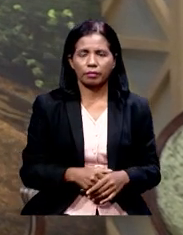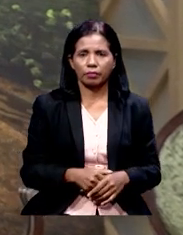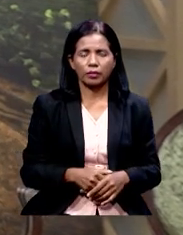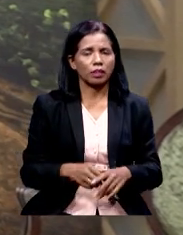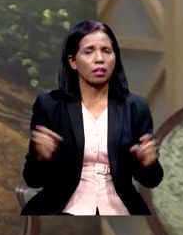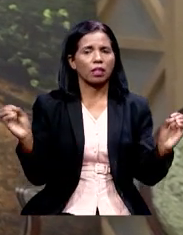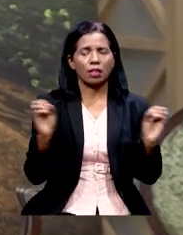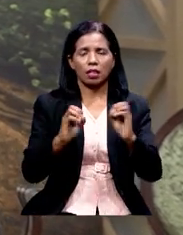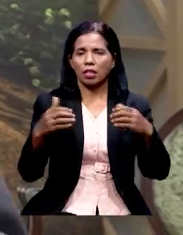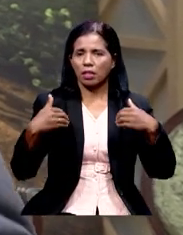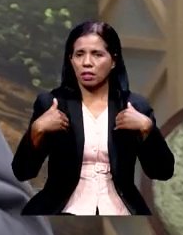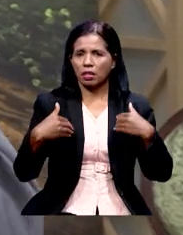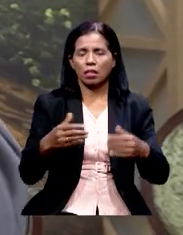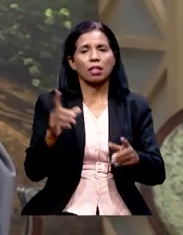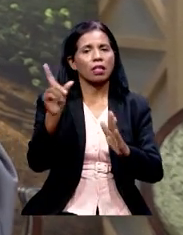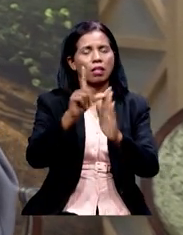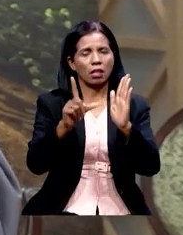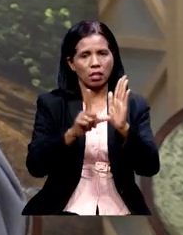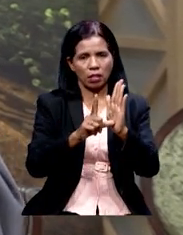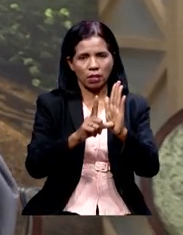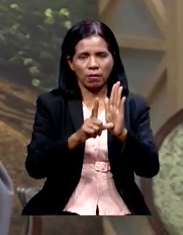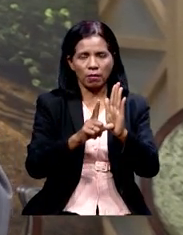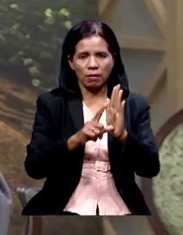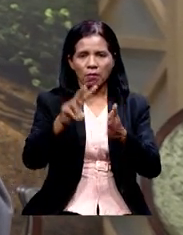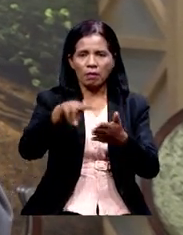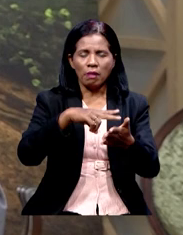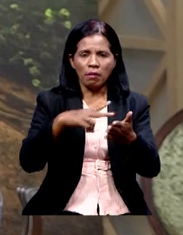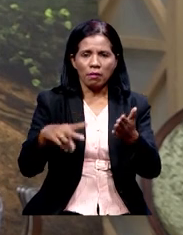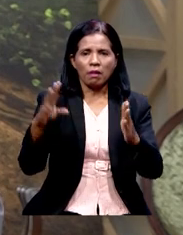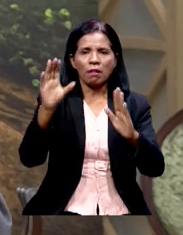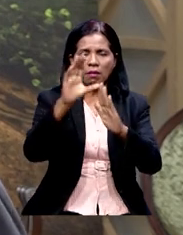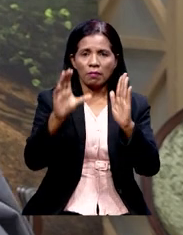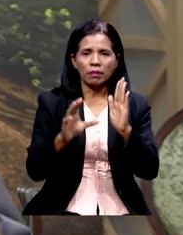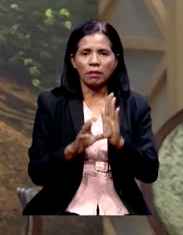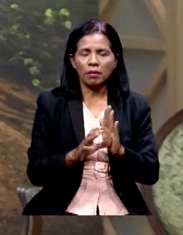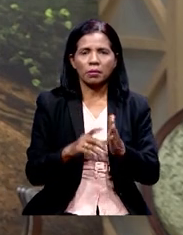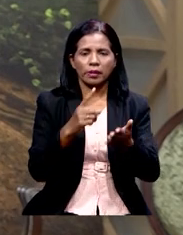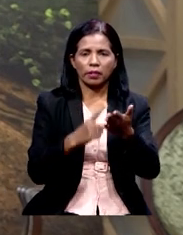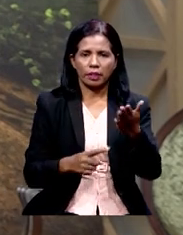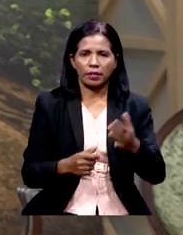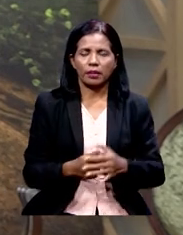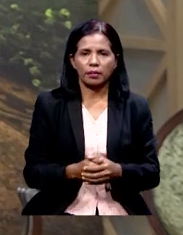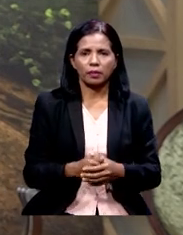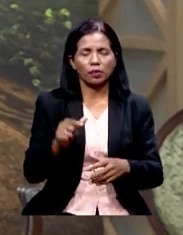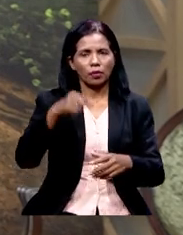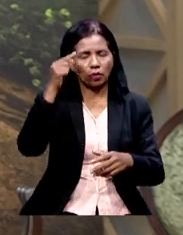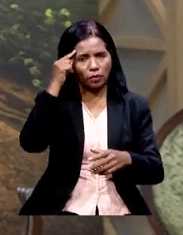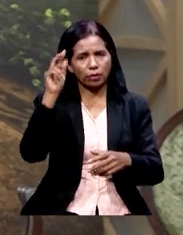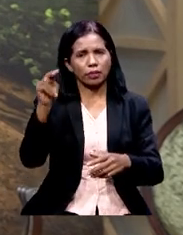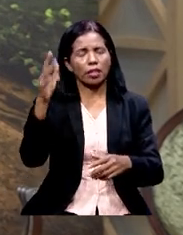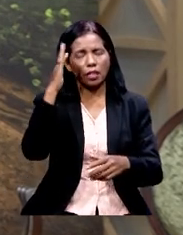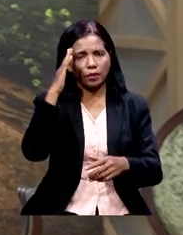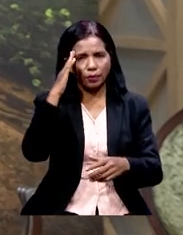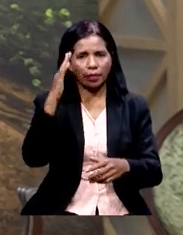Daí a boa truma e a lei, né, que viola a Constituição, caça aí, governo, e anui,